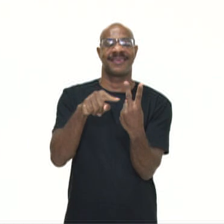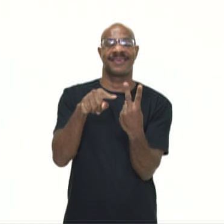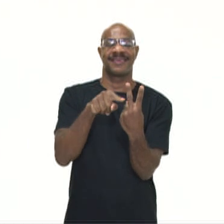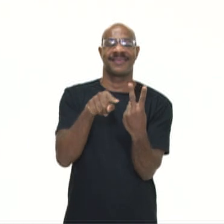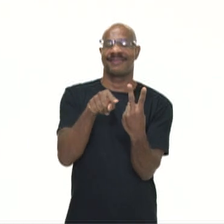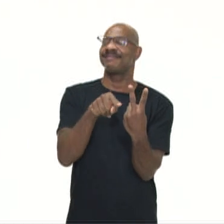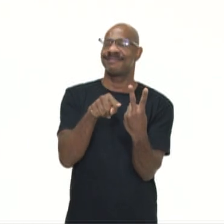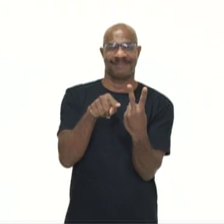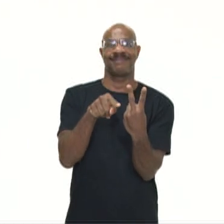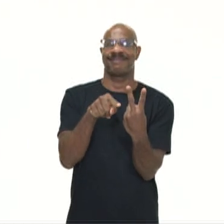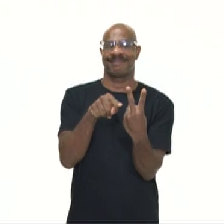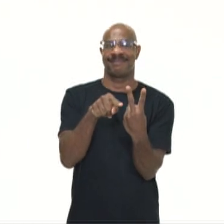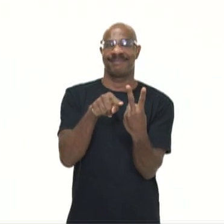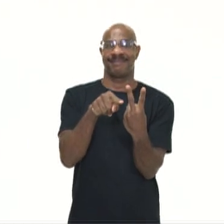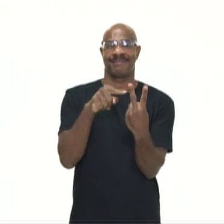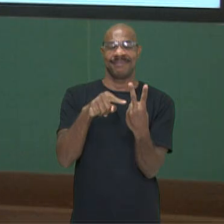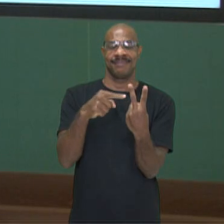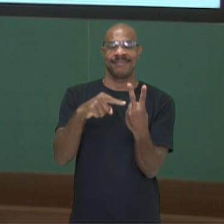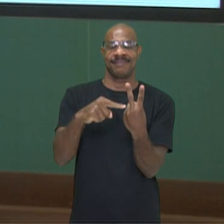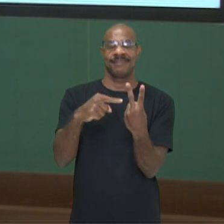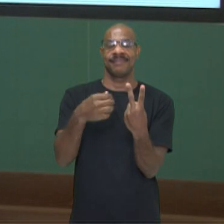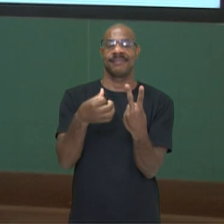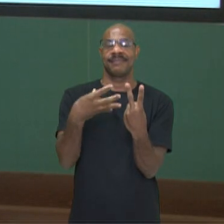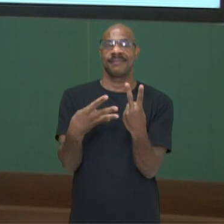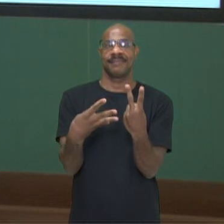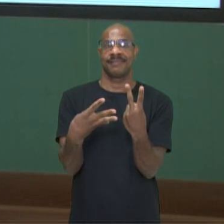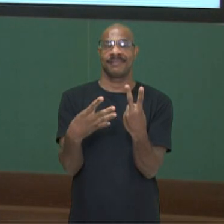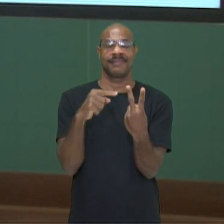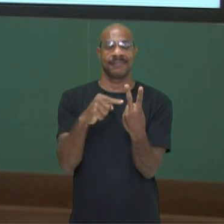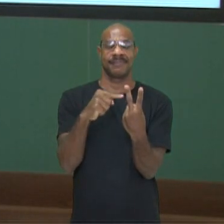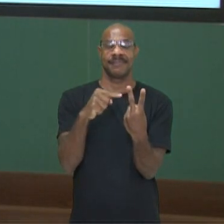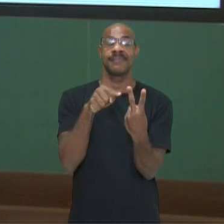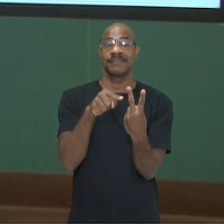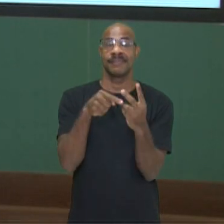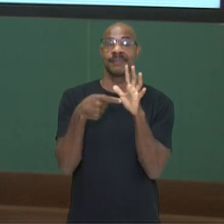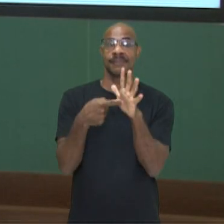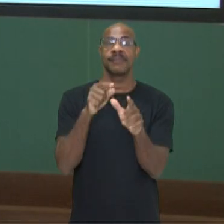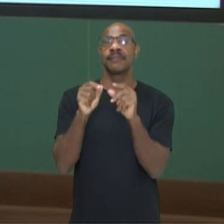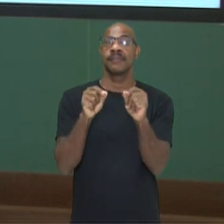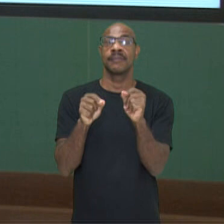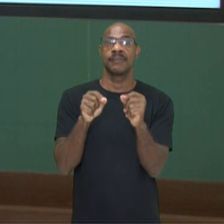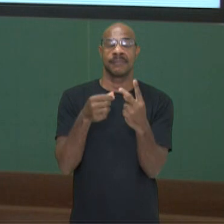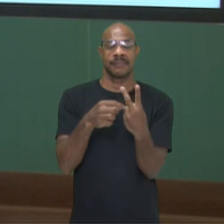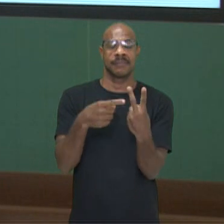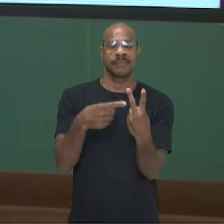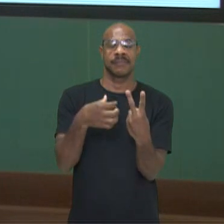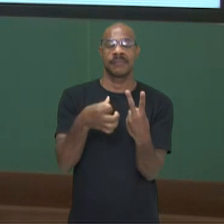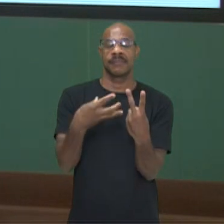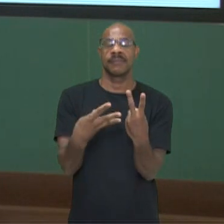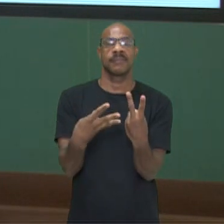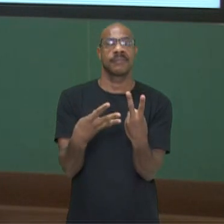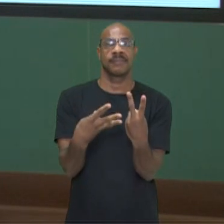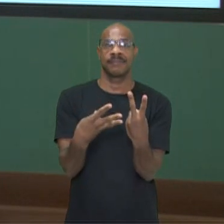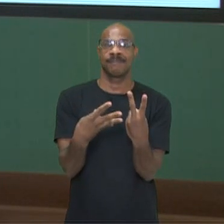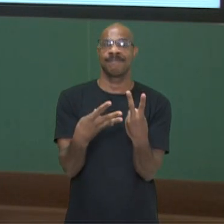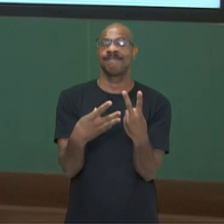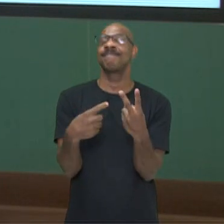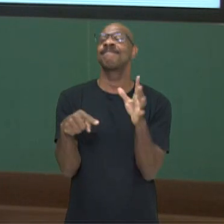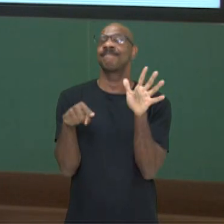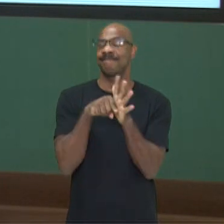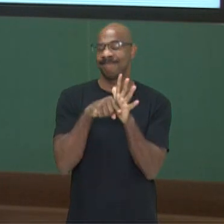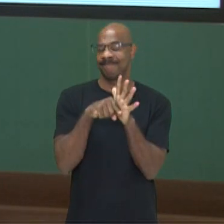raiz quadrada. Então, esse sinalzinho de menos indica que esse 64 é um número